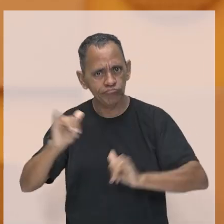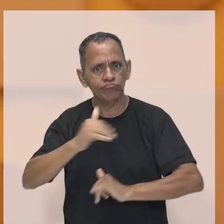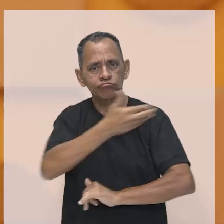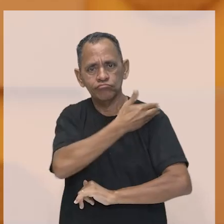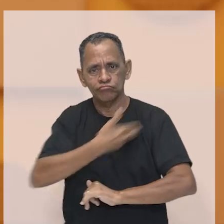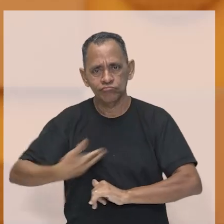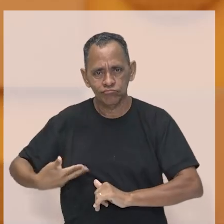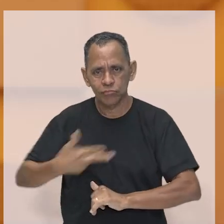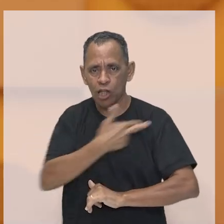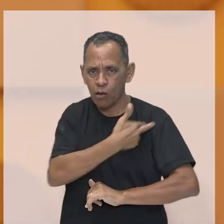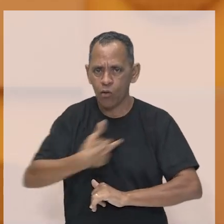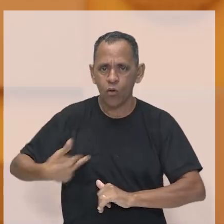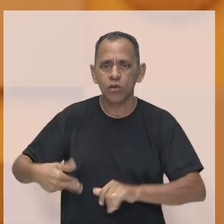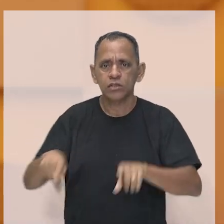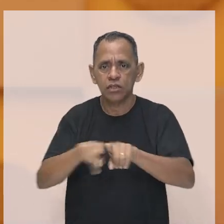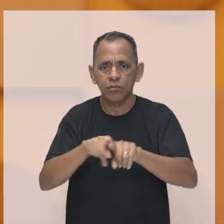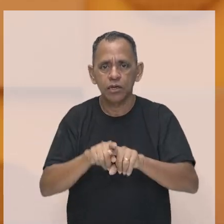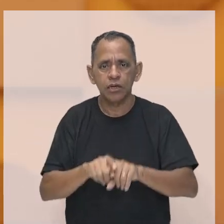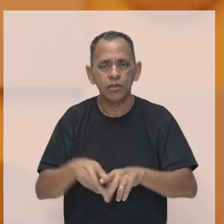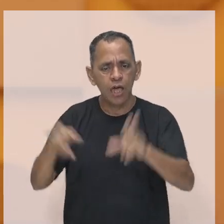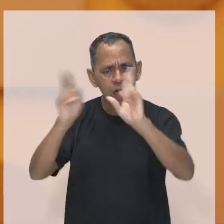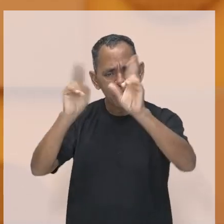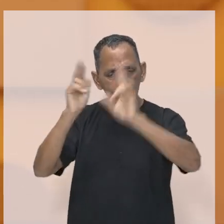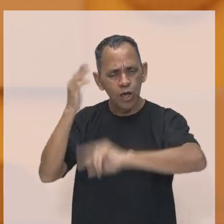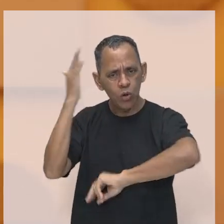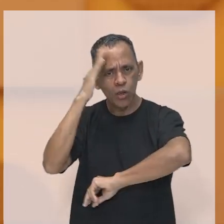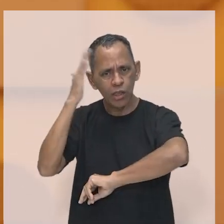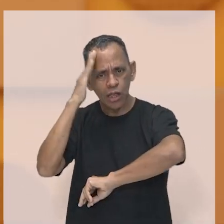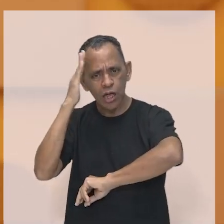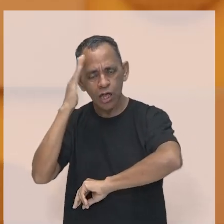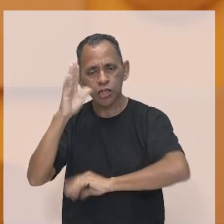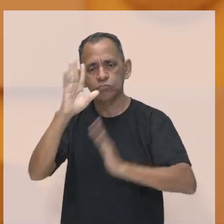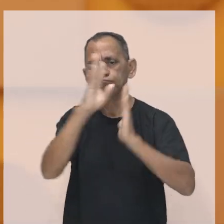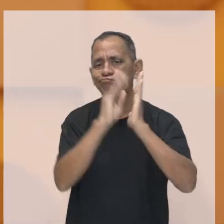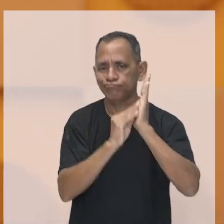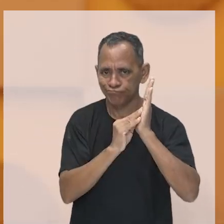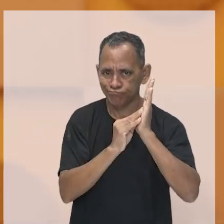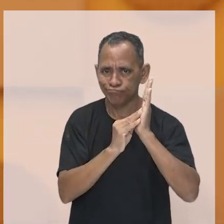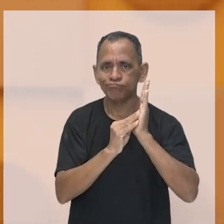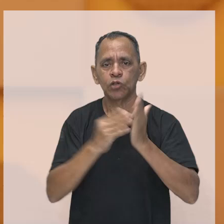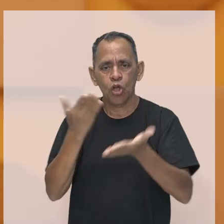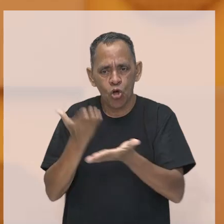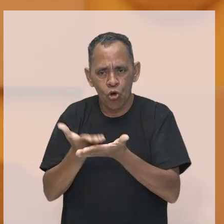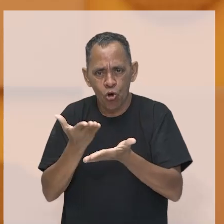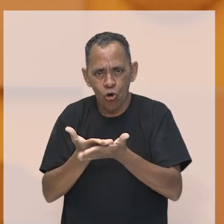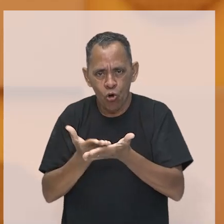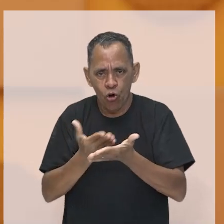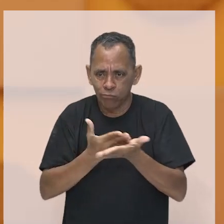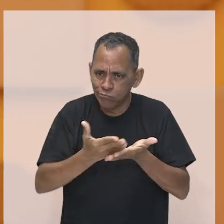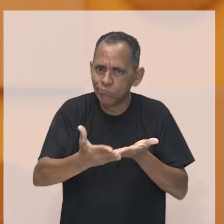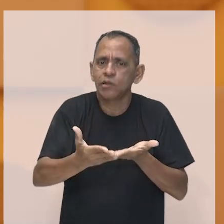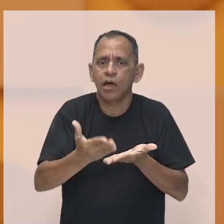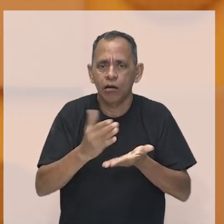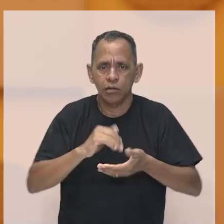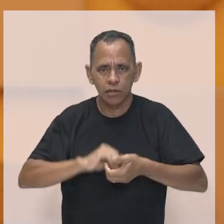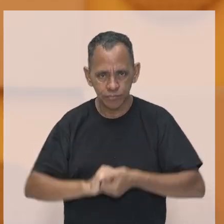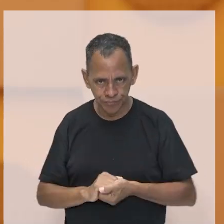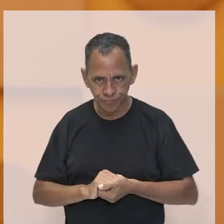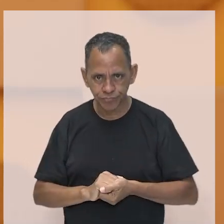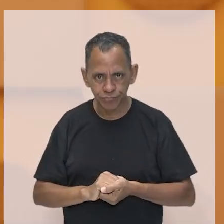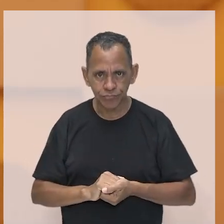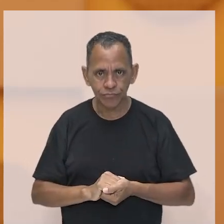fato, a proclamação da República. Então, queridos, espero que vocês tenham compreendido o conteúdo. Este foi o